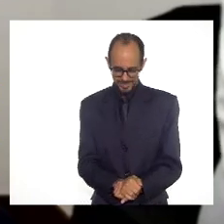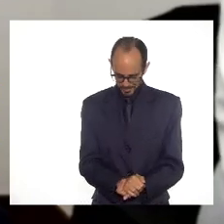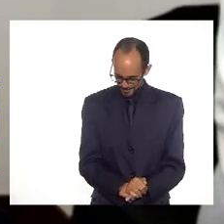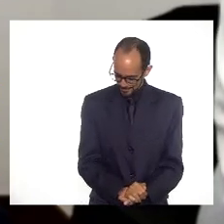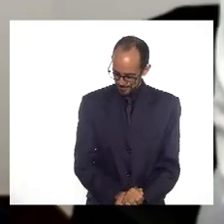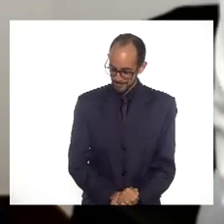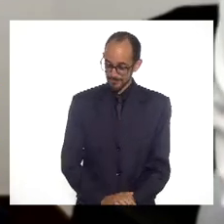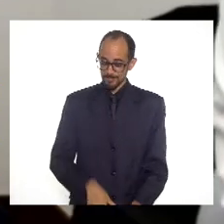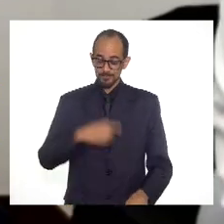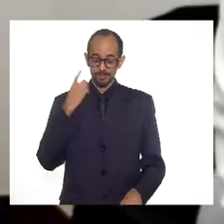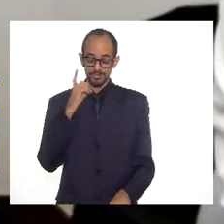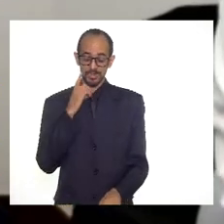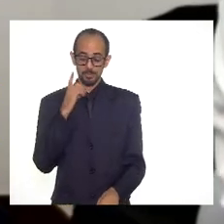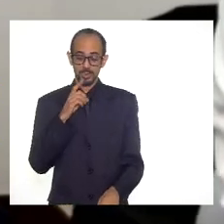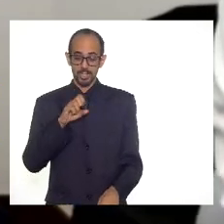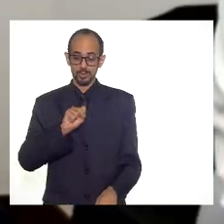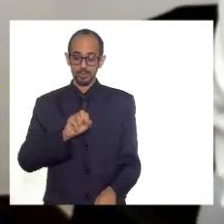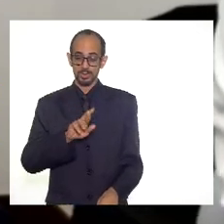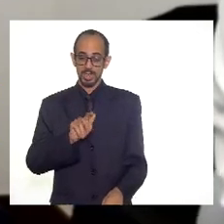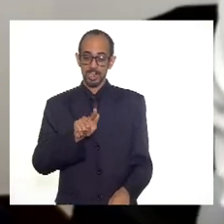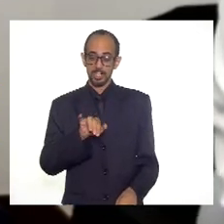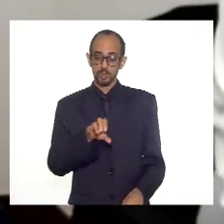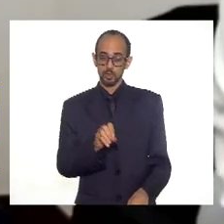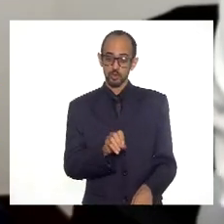Abraço. Deputado Sérgio Fernandes.